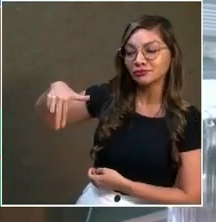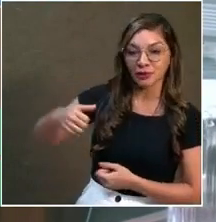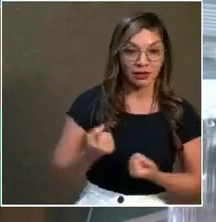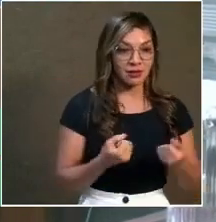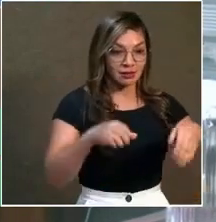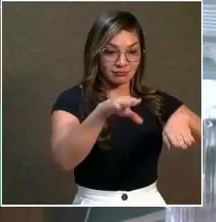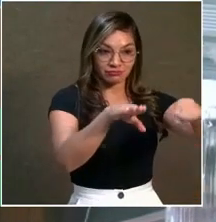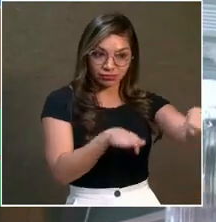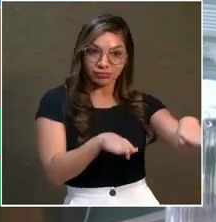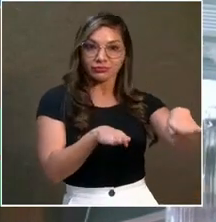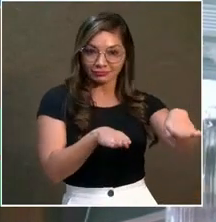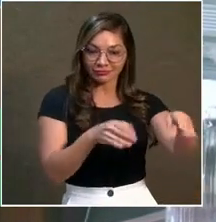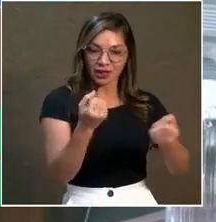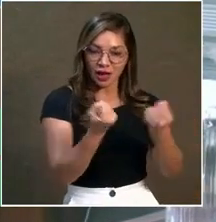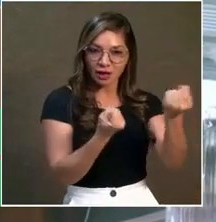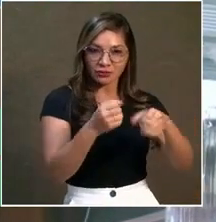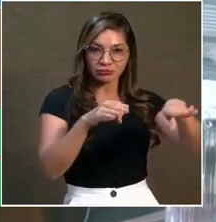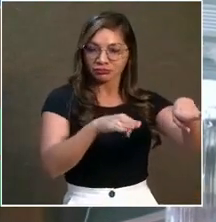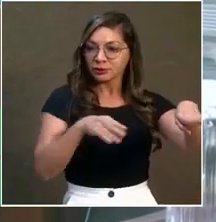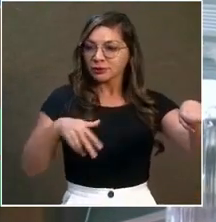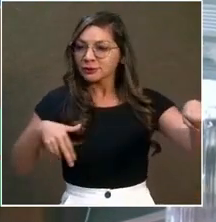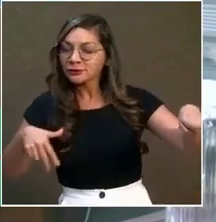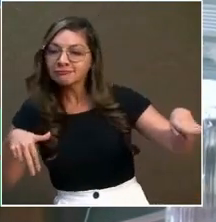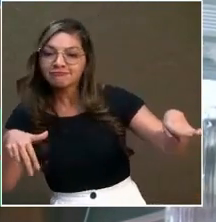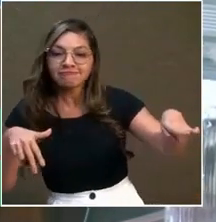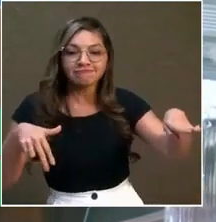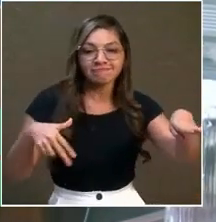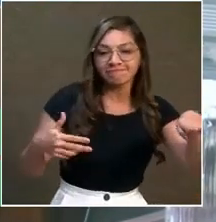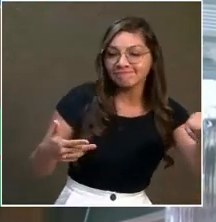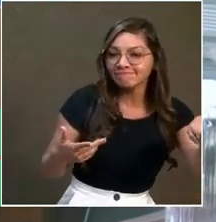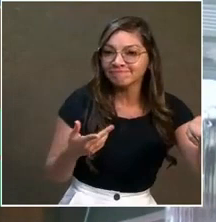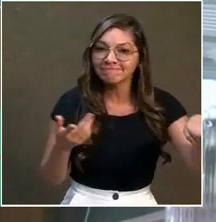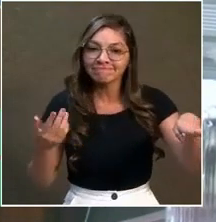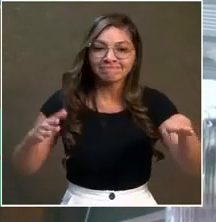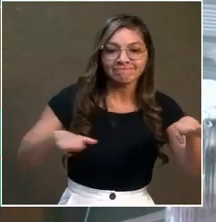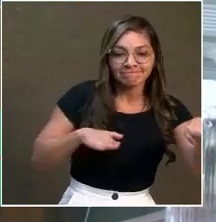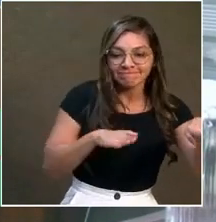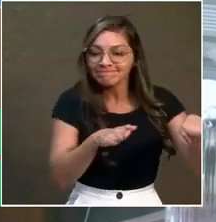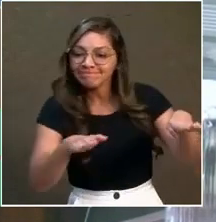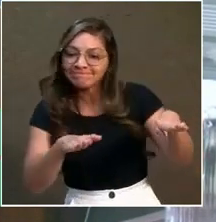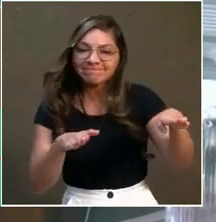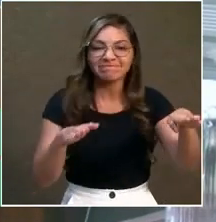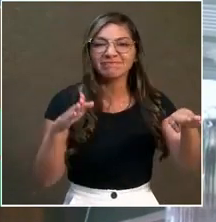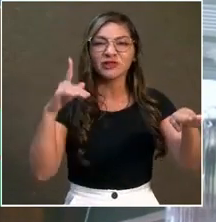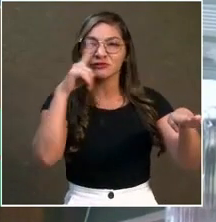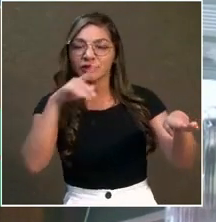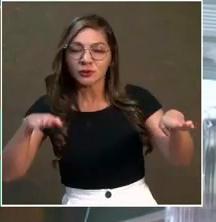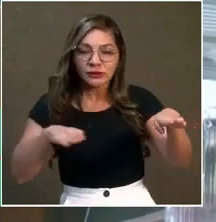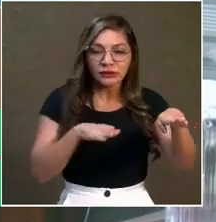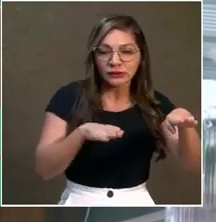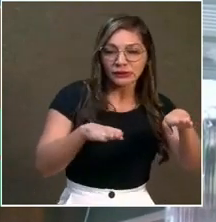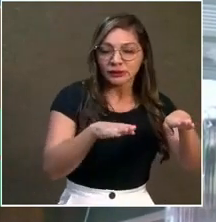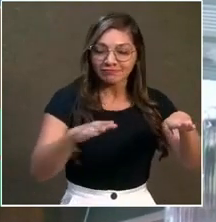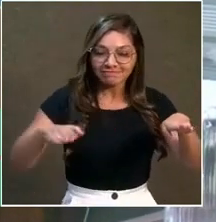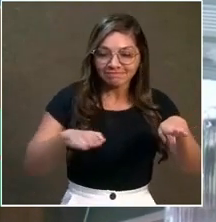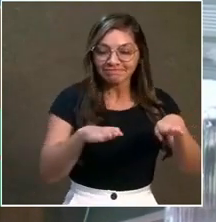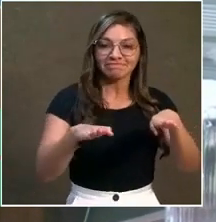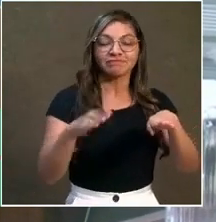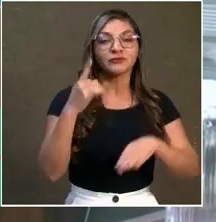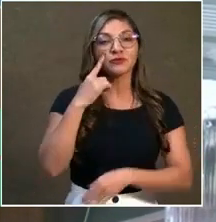na garagem. Olha a dificuldade que ele tem para estacionar. E vejam aonde ele